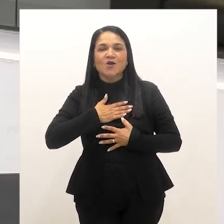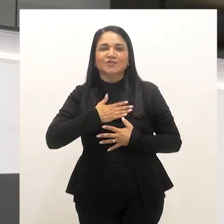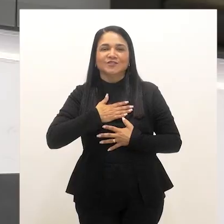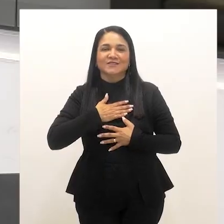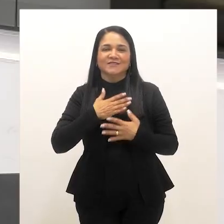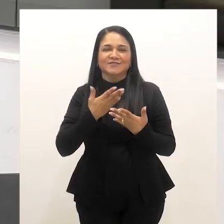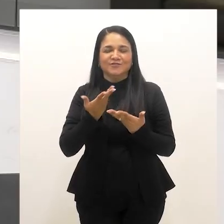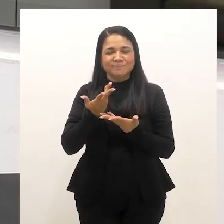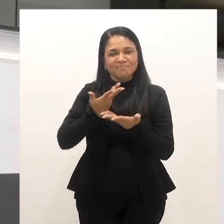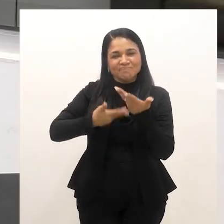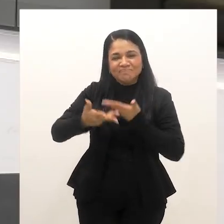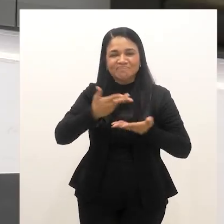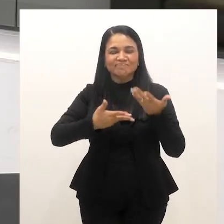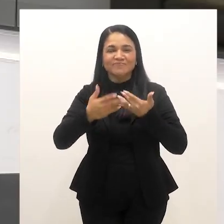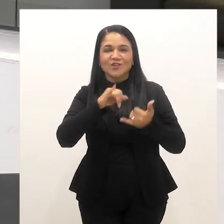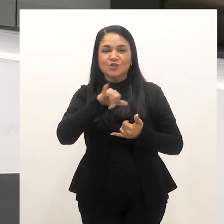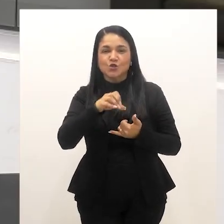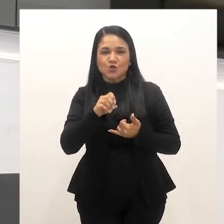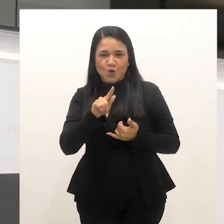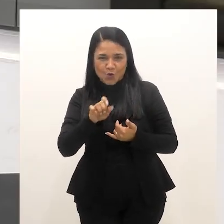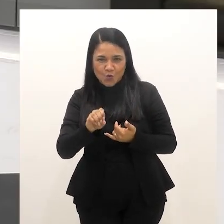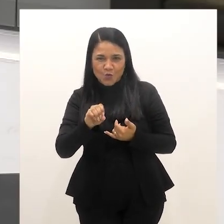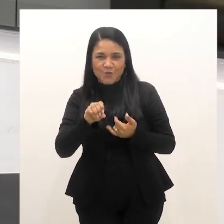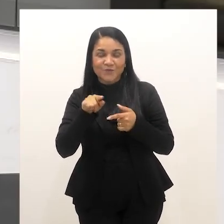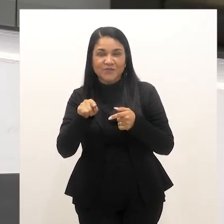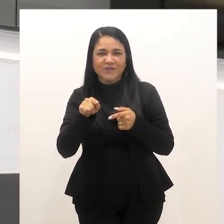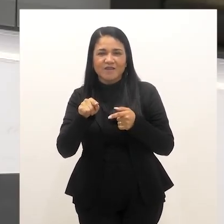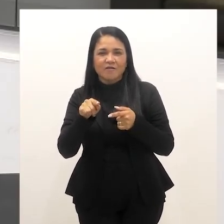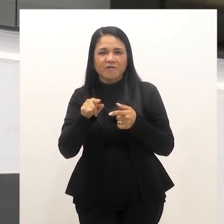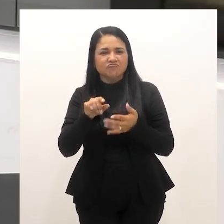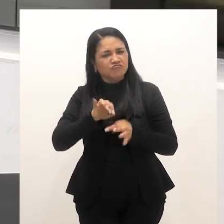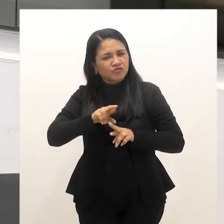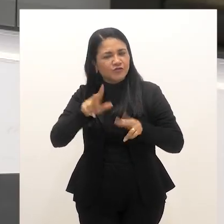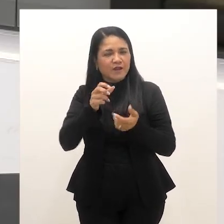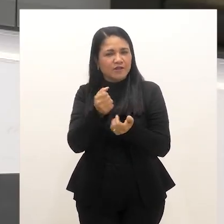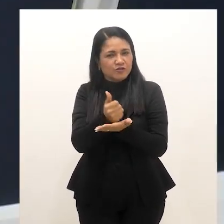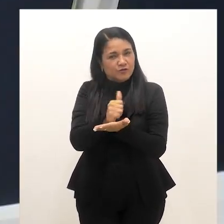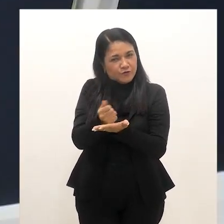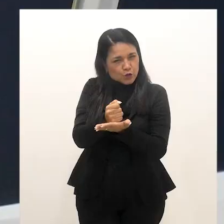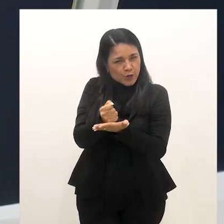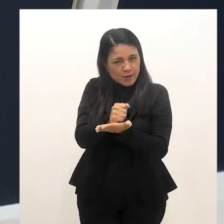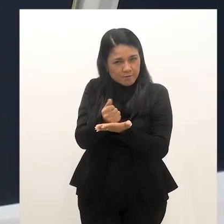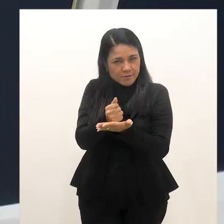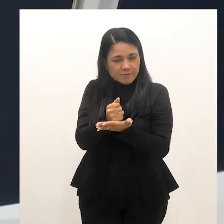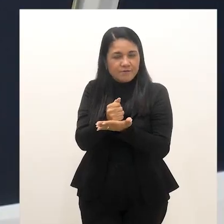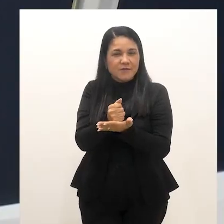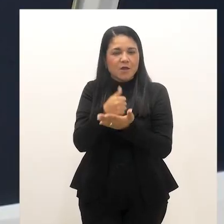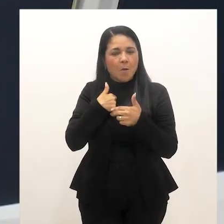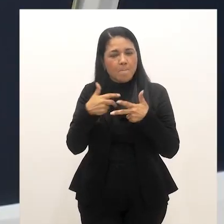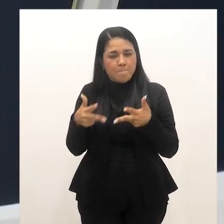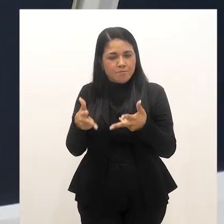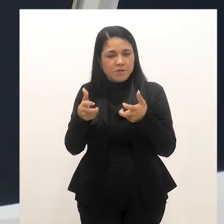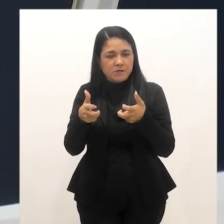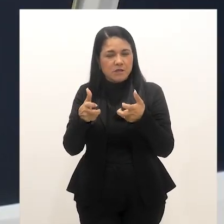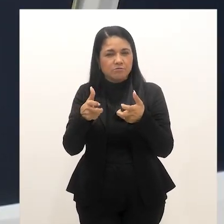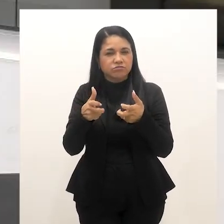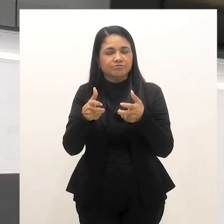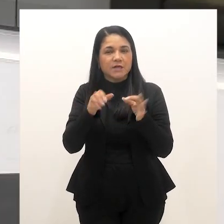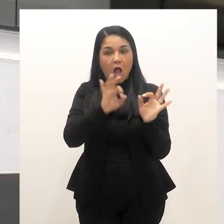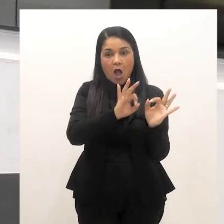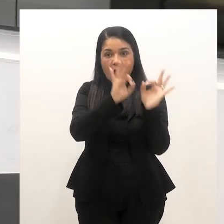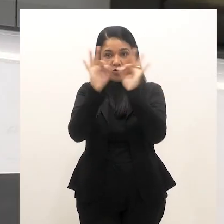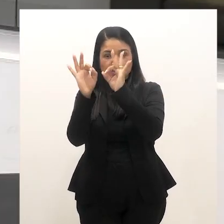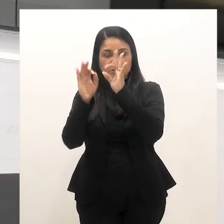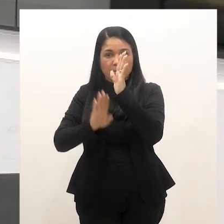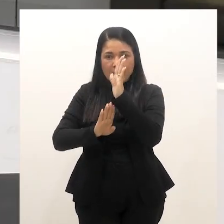games, né? As pessoas gostam de jogo normalmente. Não necessariamente num videogame, mas eu noto que tem